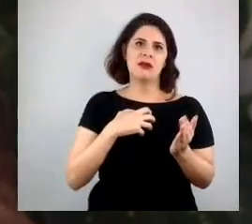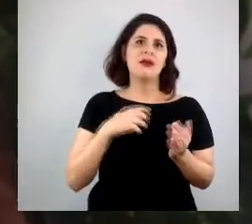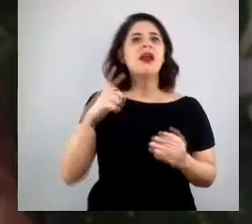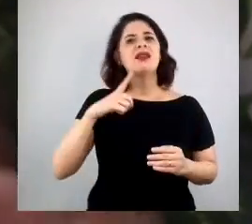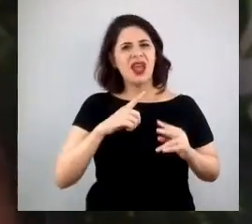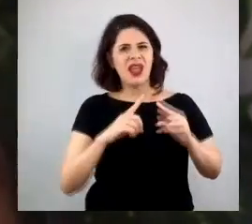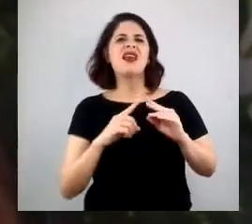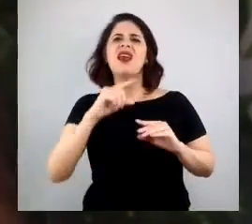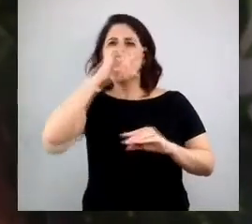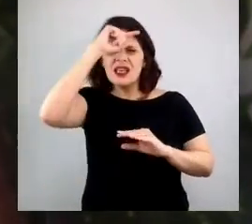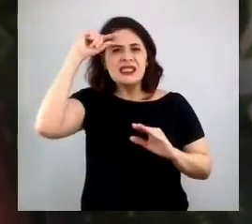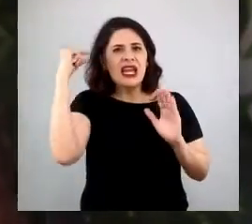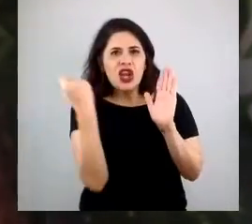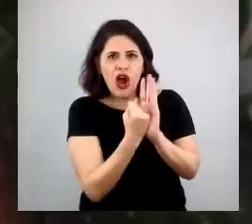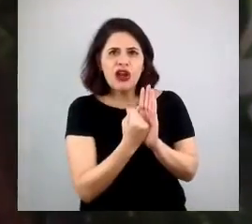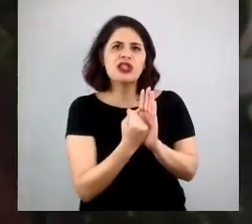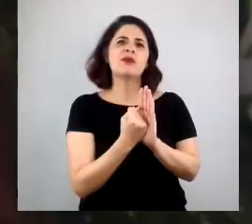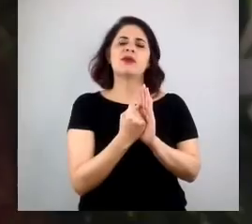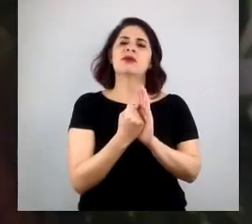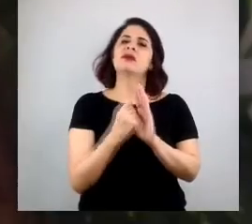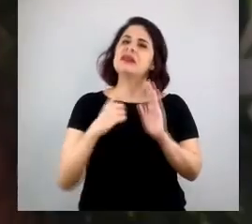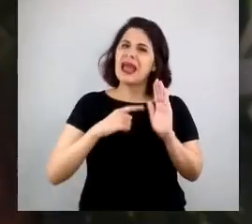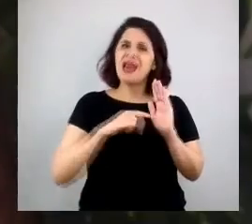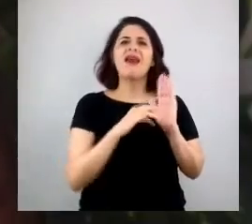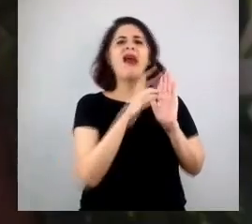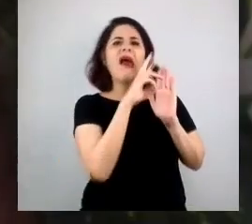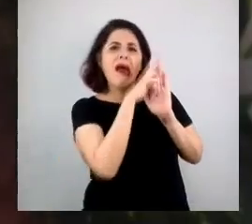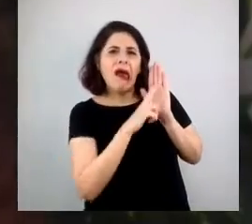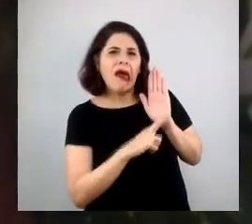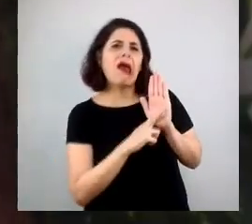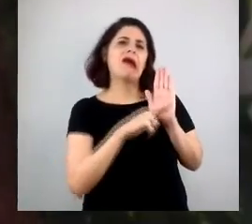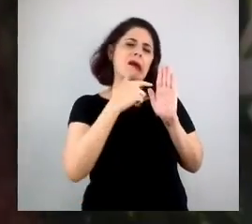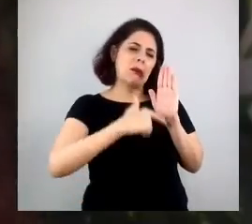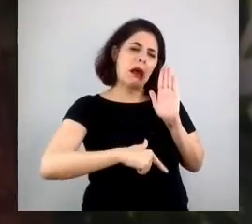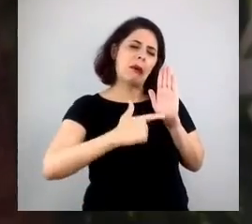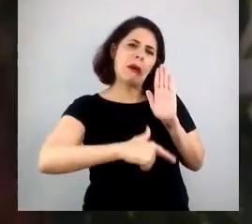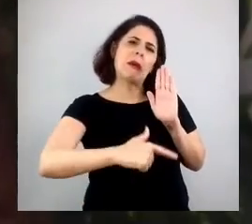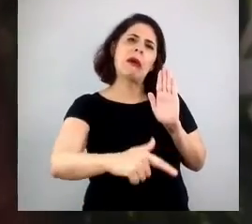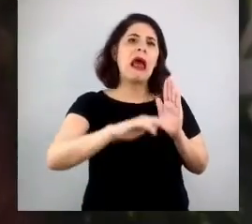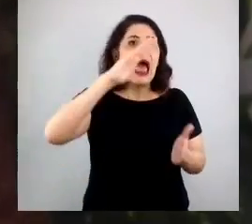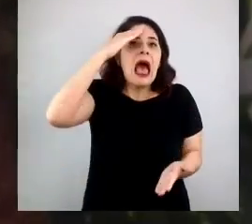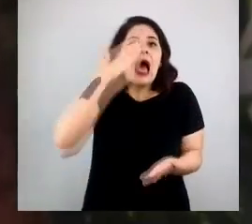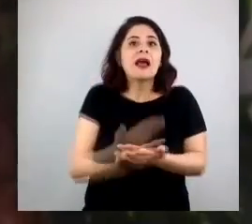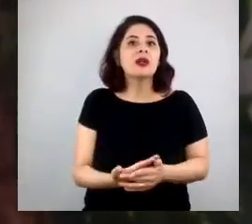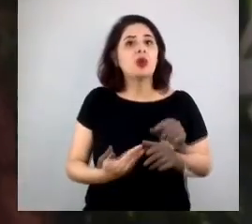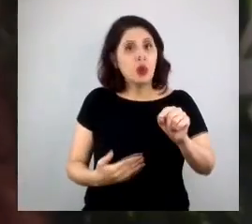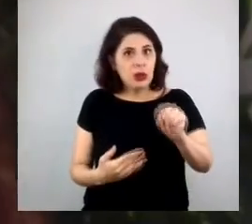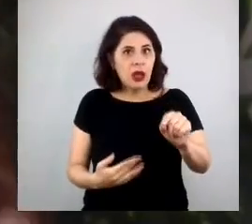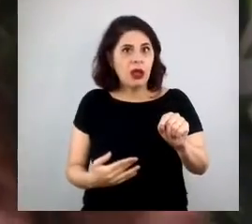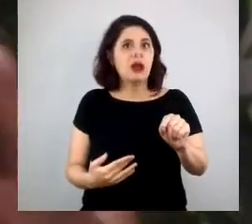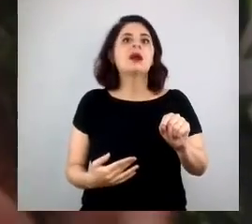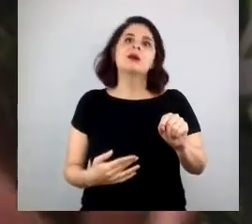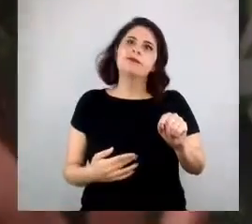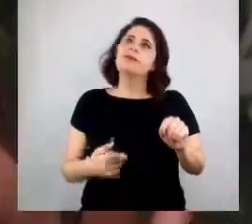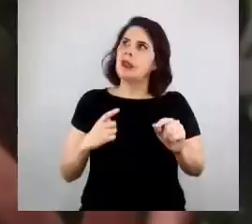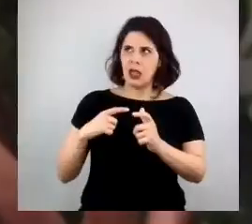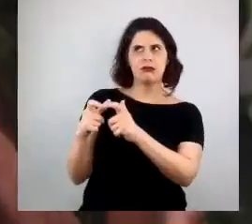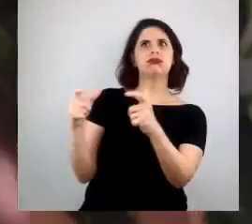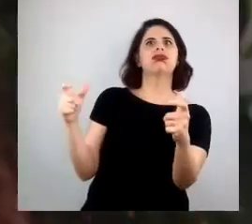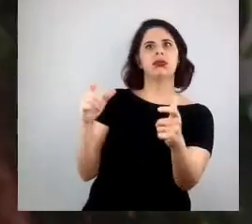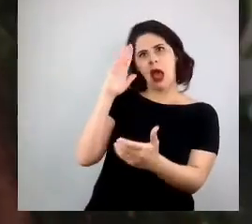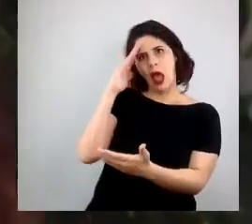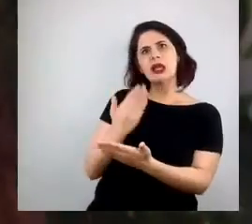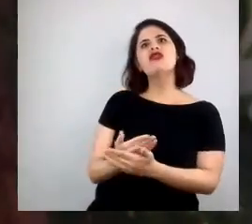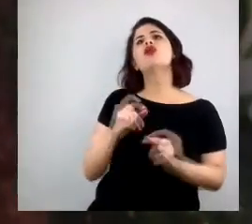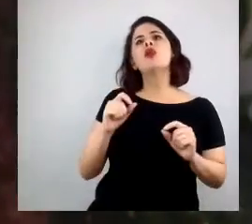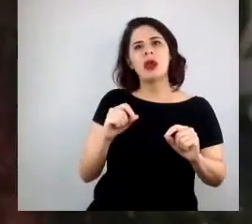que acreditou por muito tempo, e tem ainda uma parcela grande que acredita, né, nesse mito